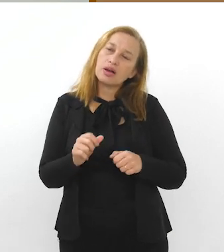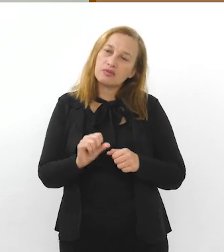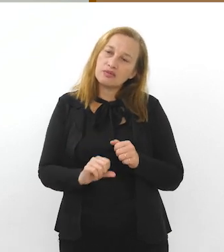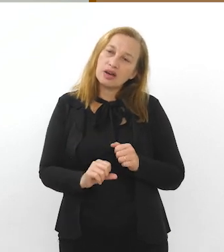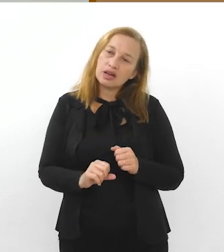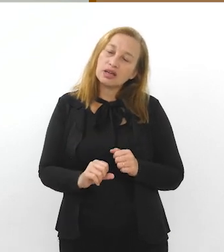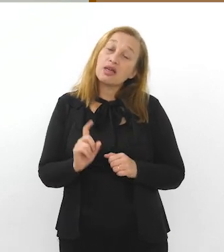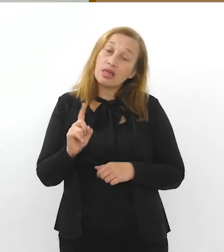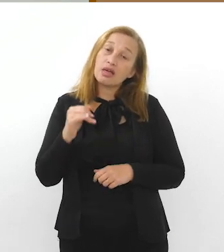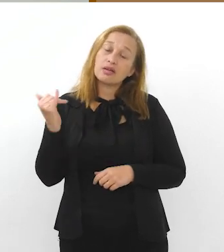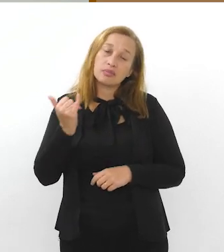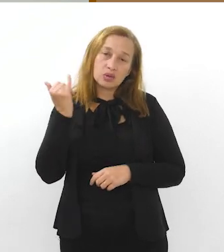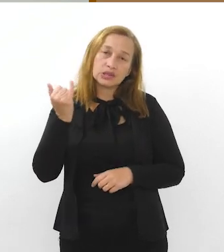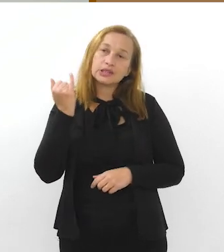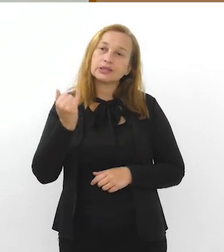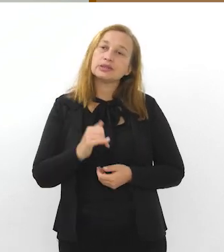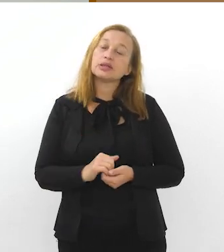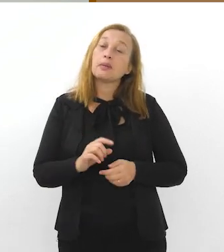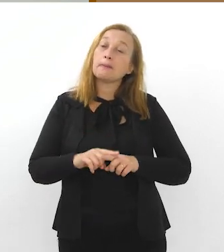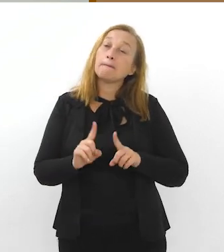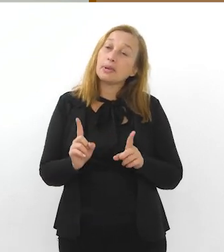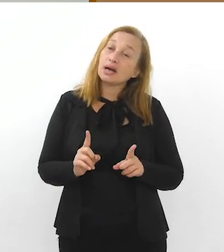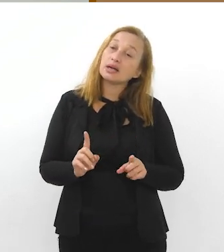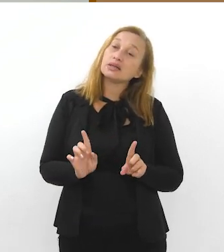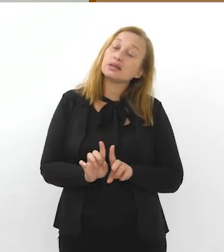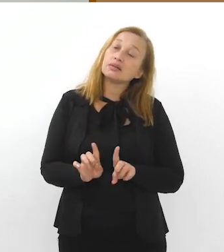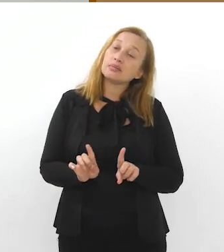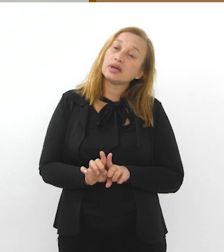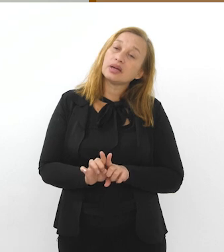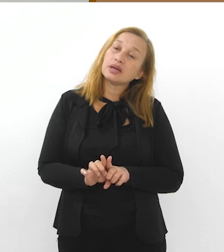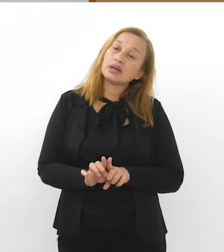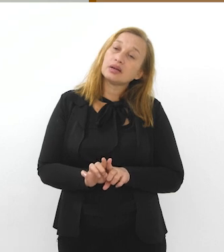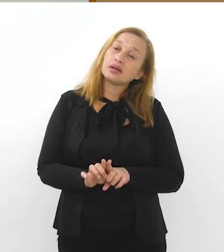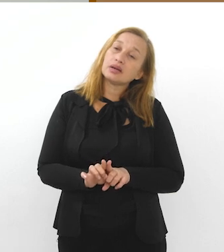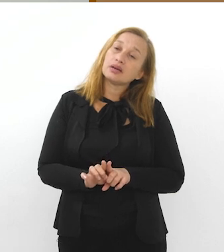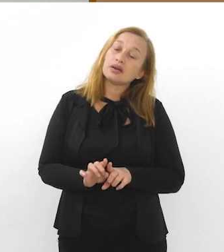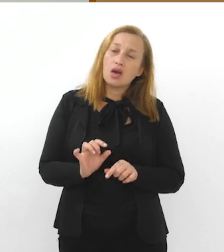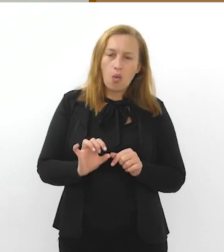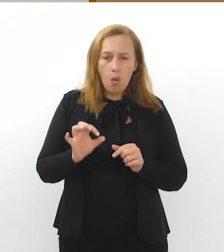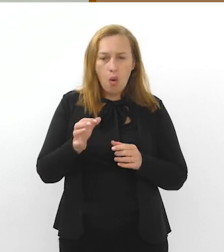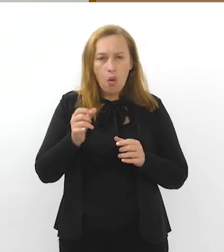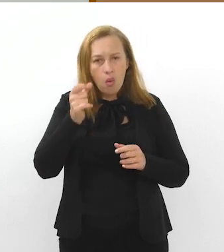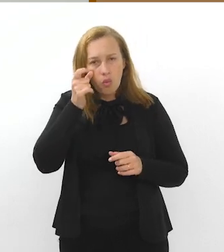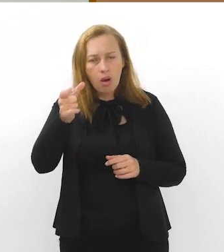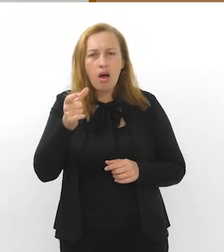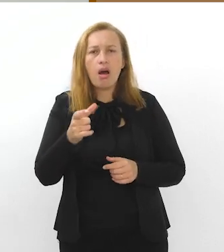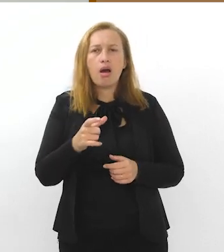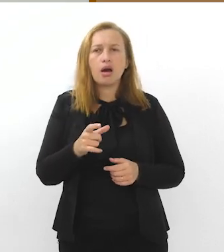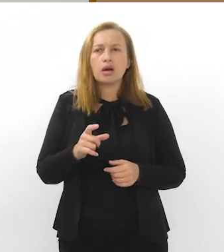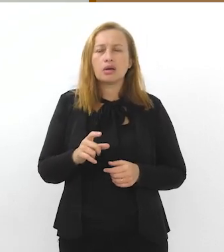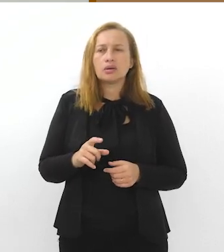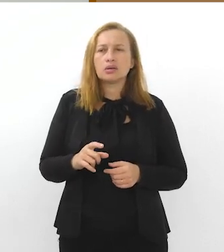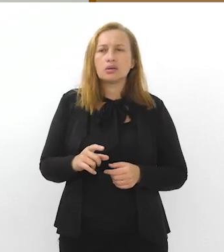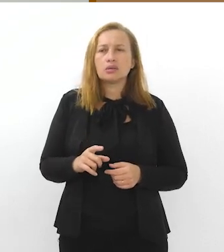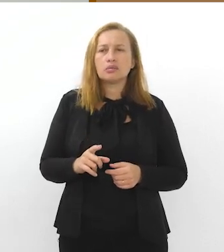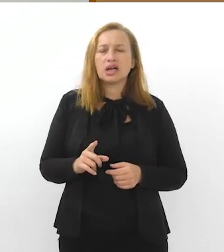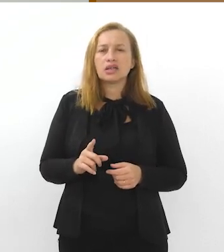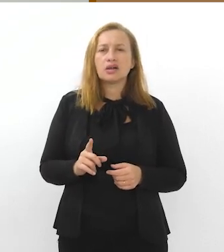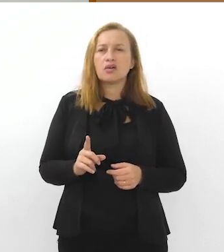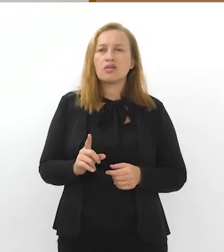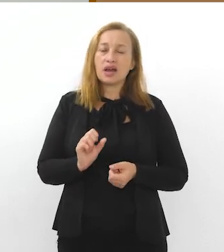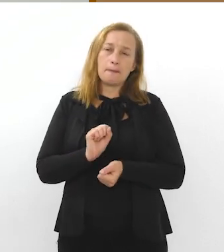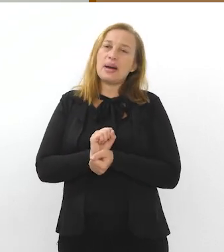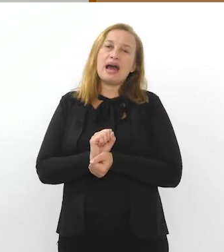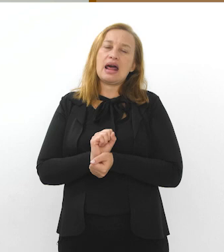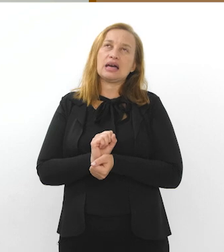né? Então, isso é importante, mas, ao mesmo tempo, eu faço um alerta para não pra sair da